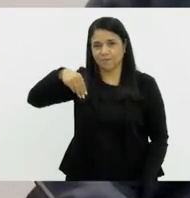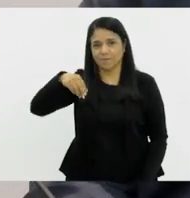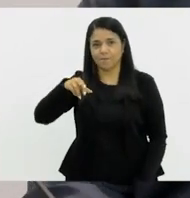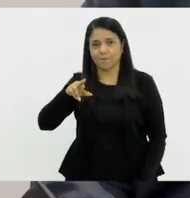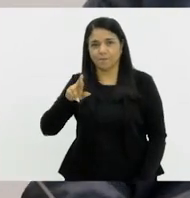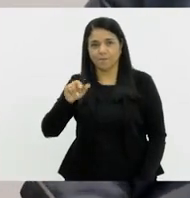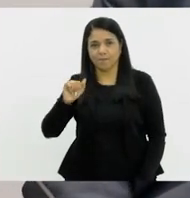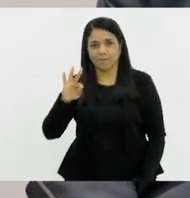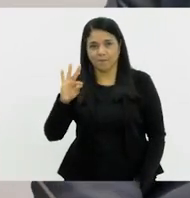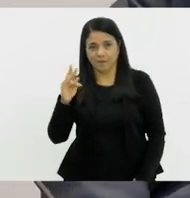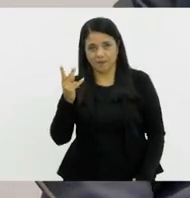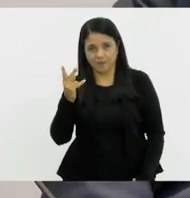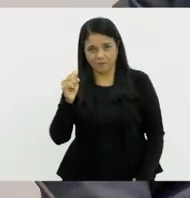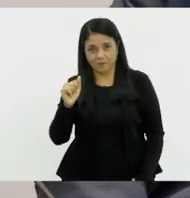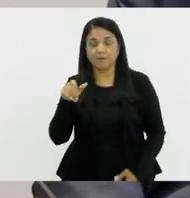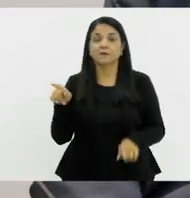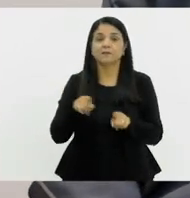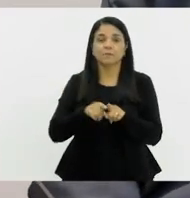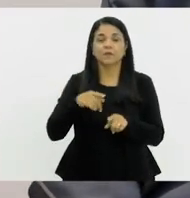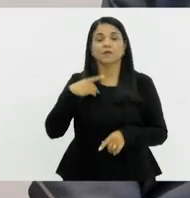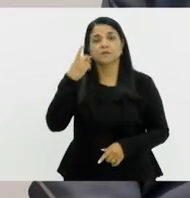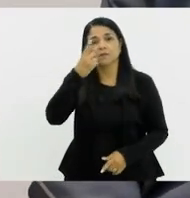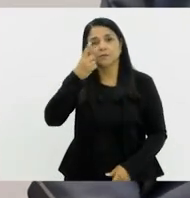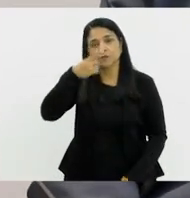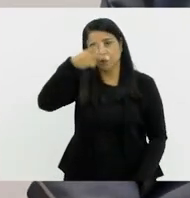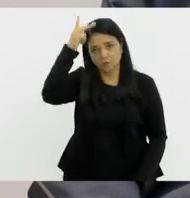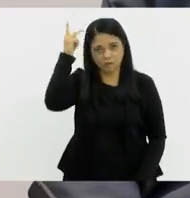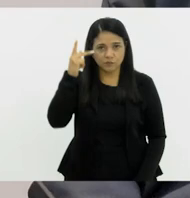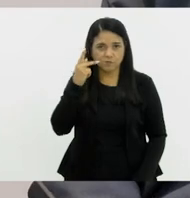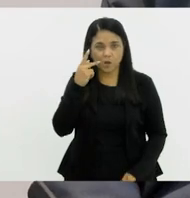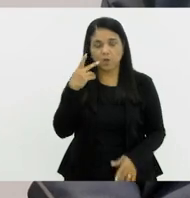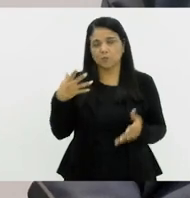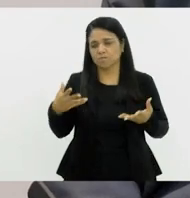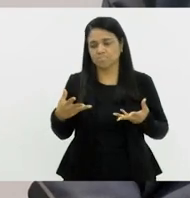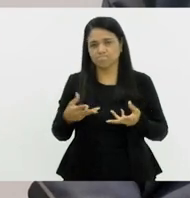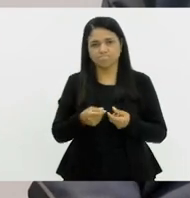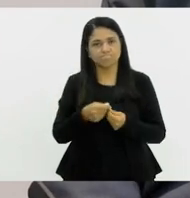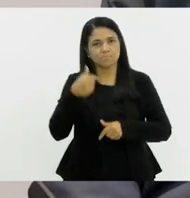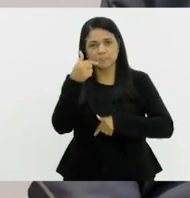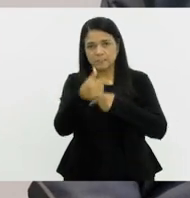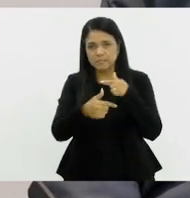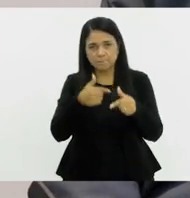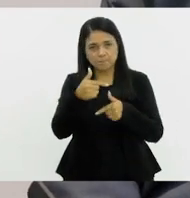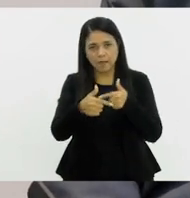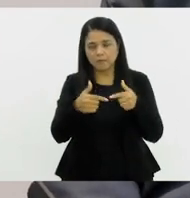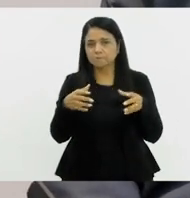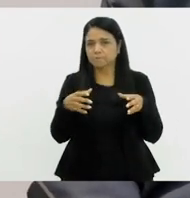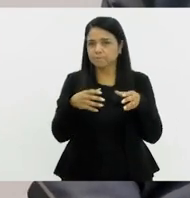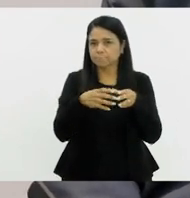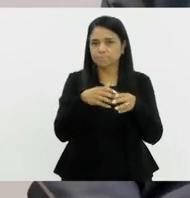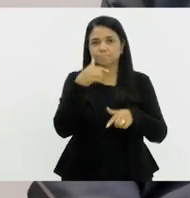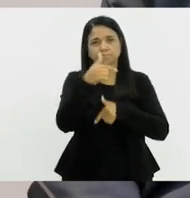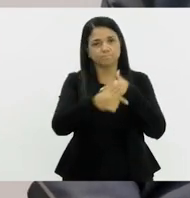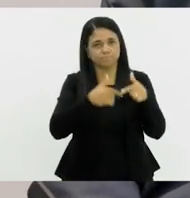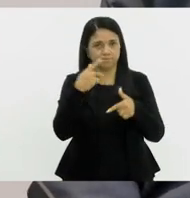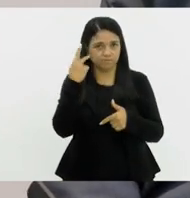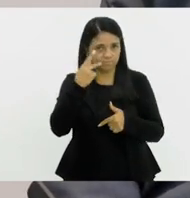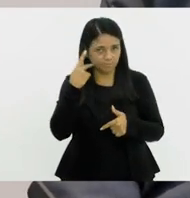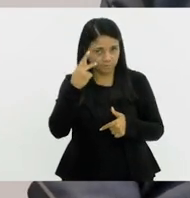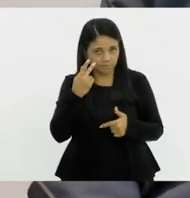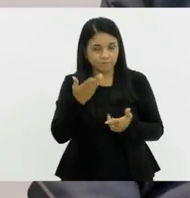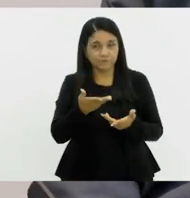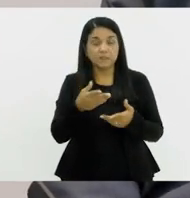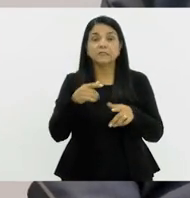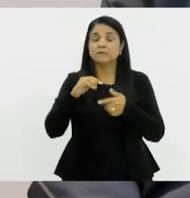Paulo, pelo excelente trabalho que tem feito à frente dessa comissão parlamentar. E